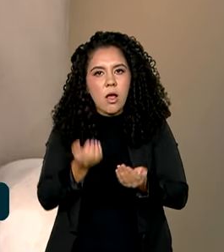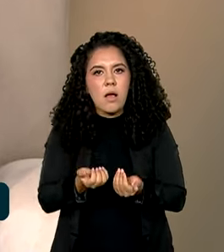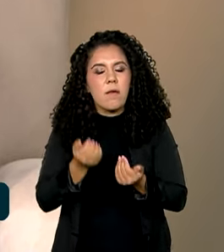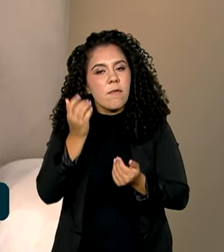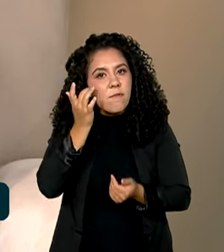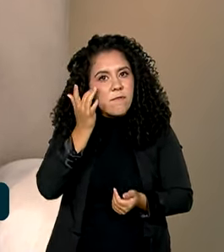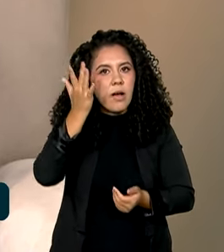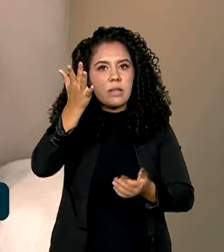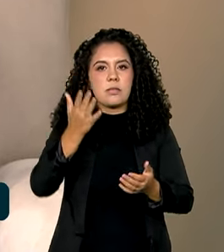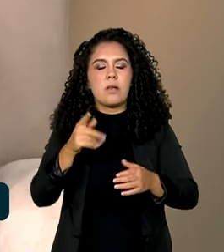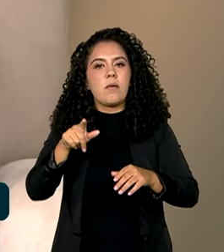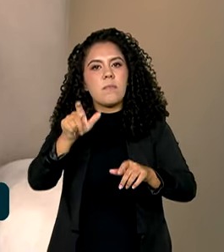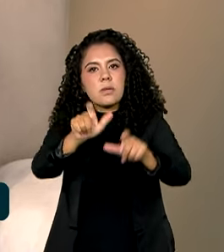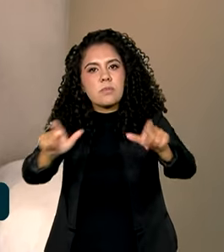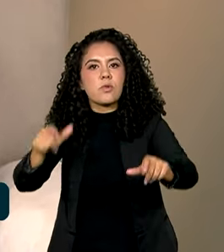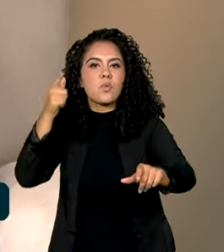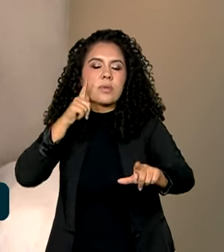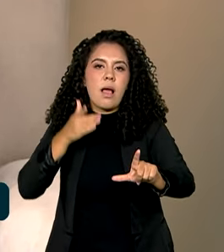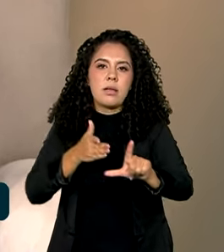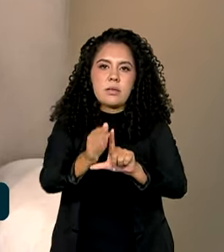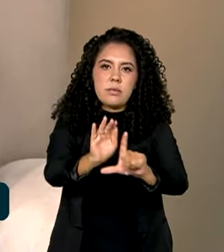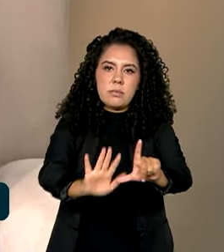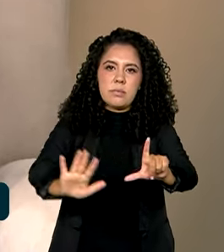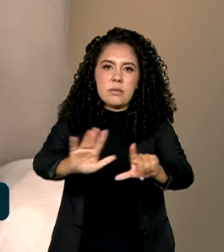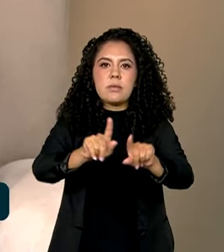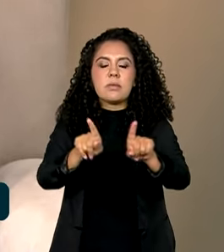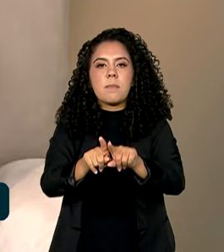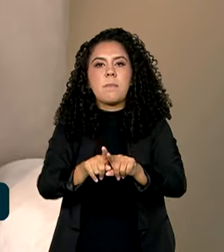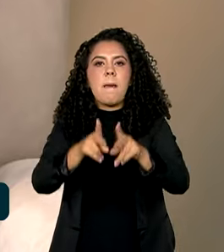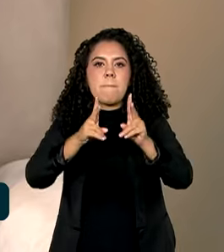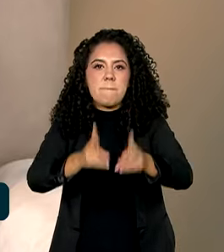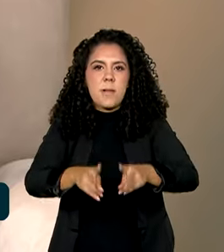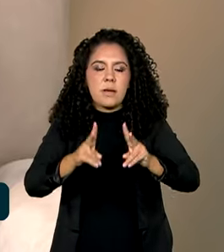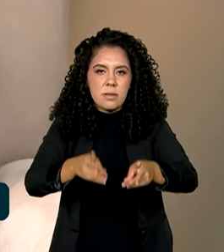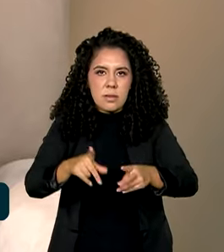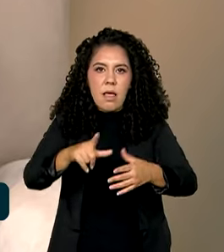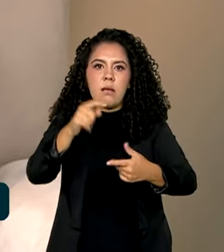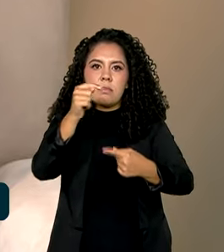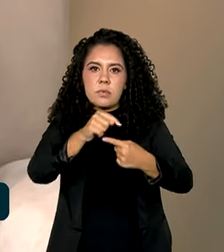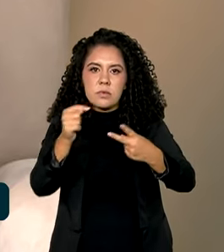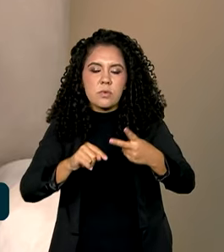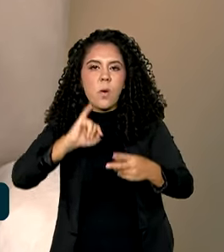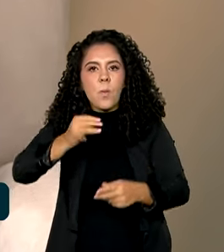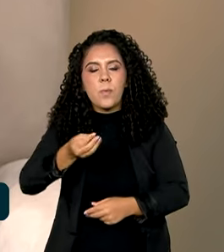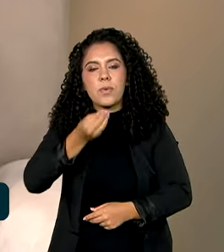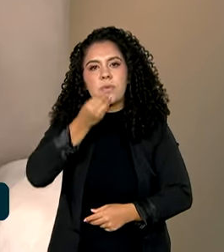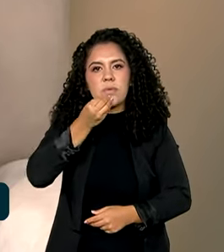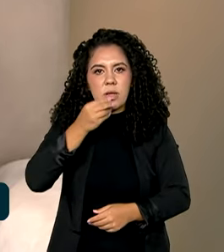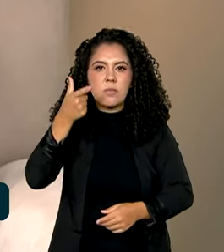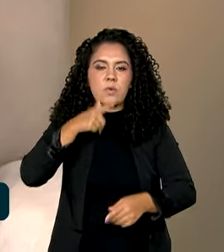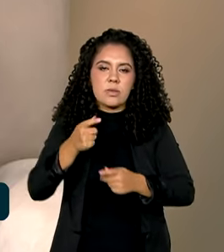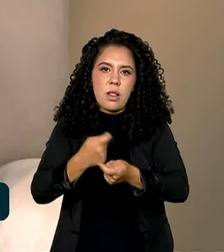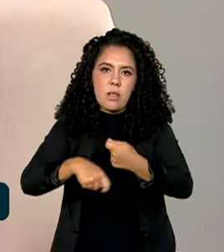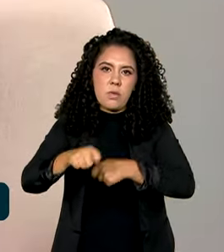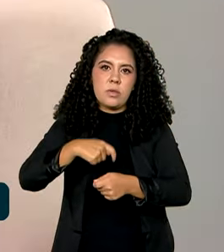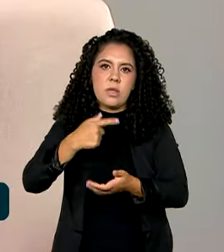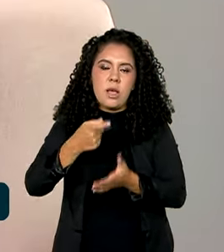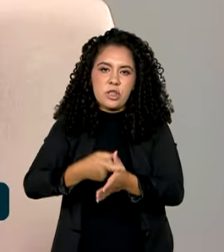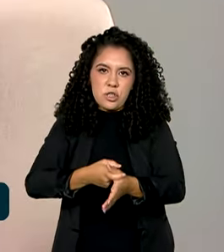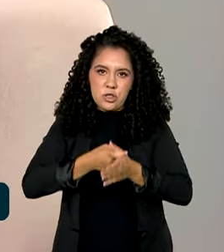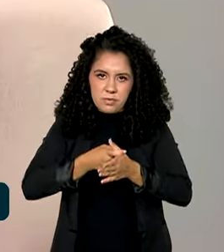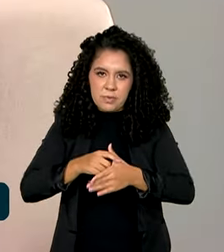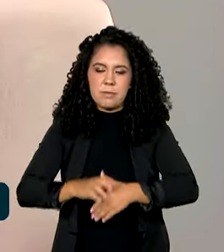o acesso à plataforma e manter essas boas condições que as pessoas vão encontrar no programa para renegociar suas dívidas. Tá, muito